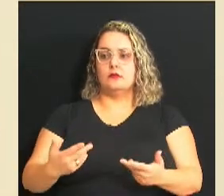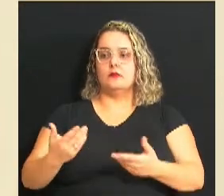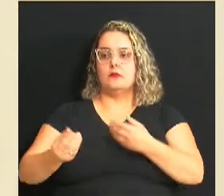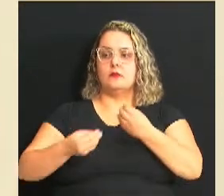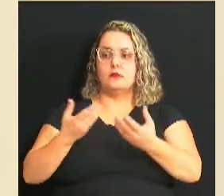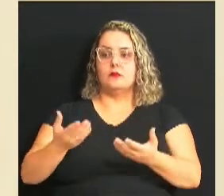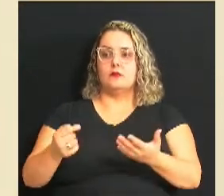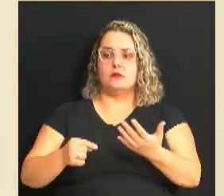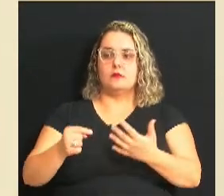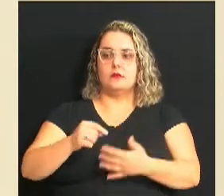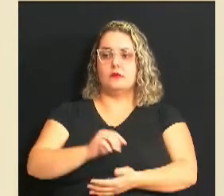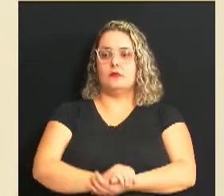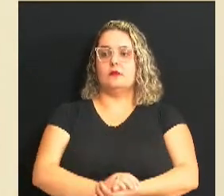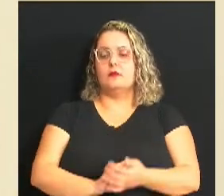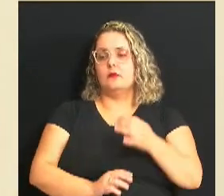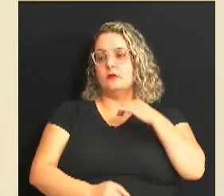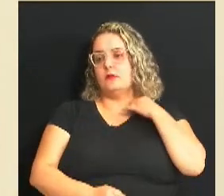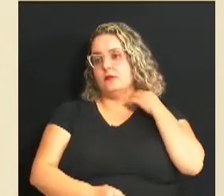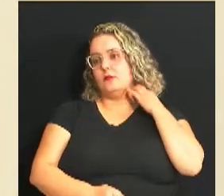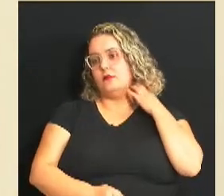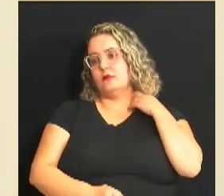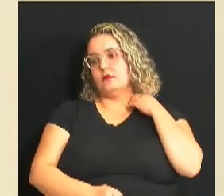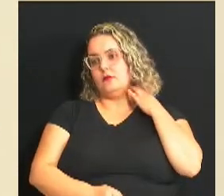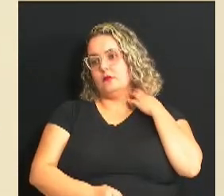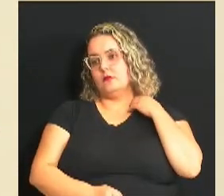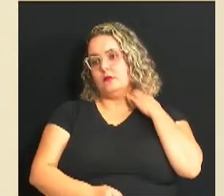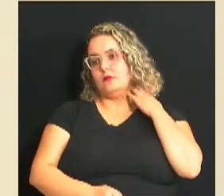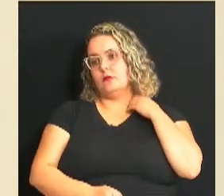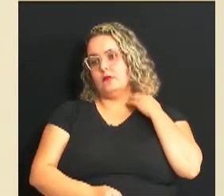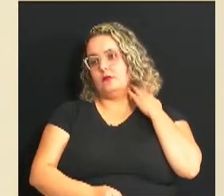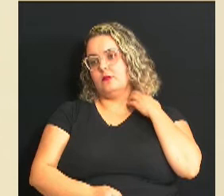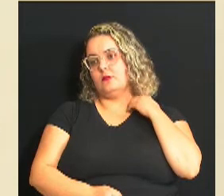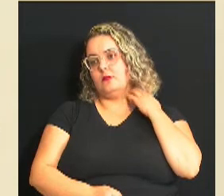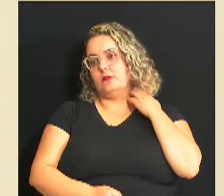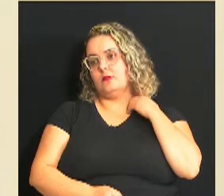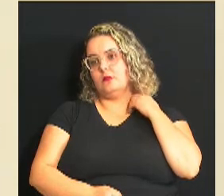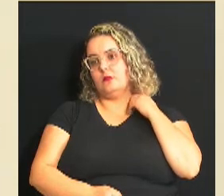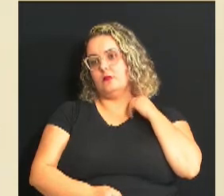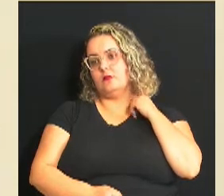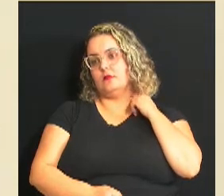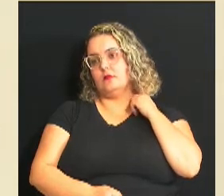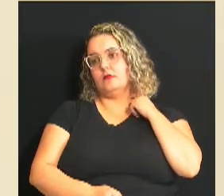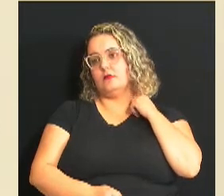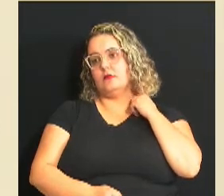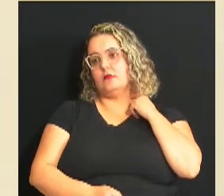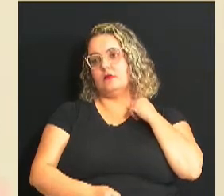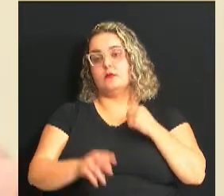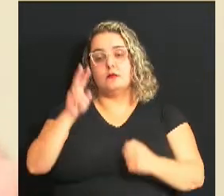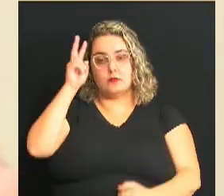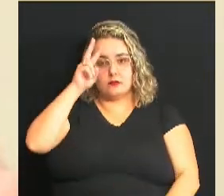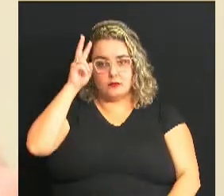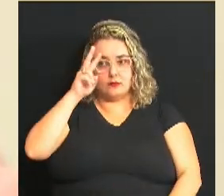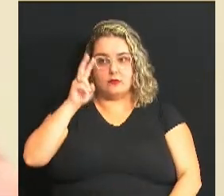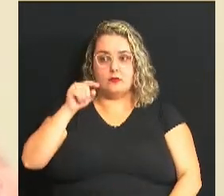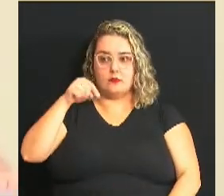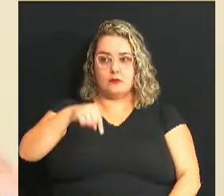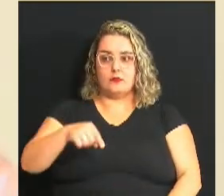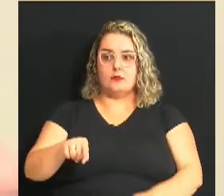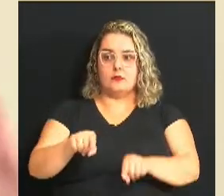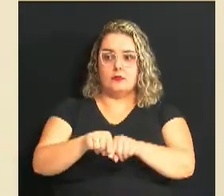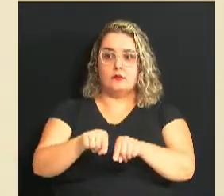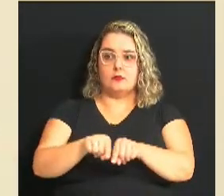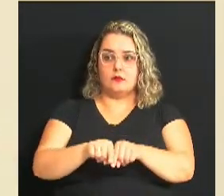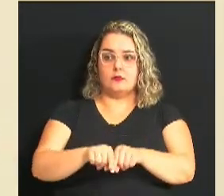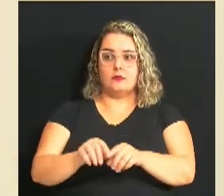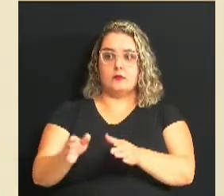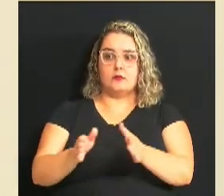enfim, é importante para nós, né? Lembrando, né, quero lembrar a casa, que